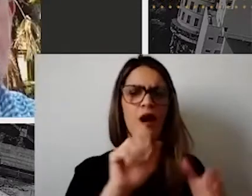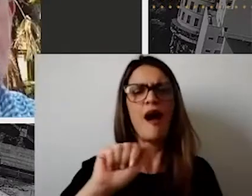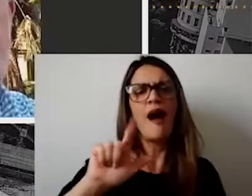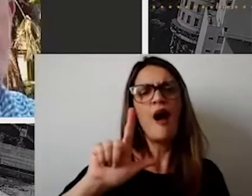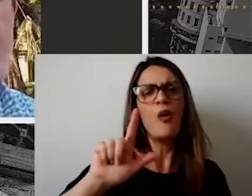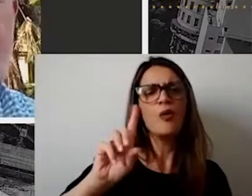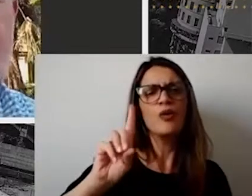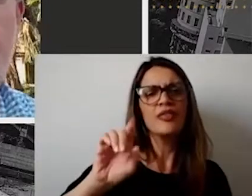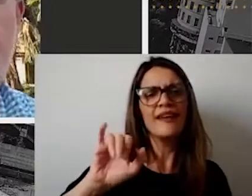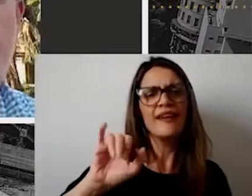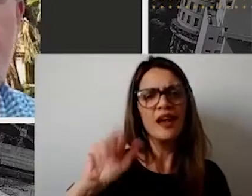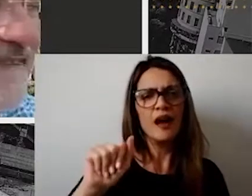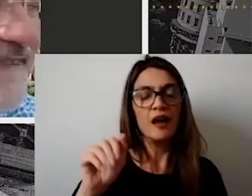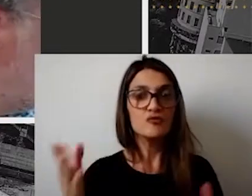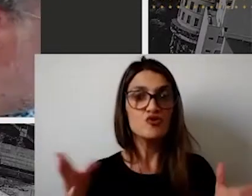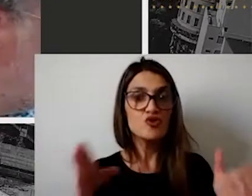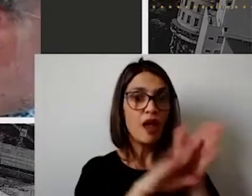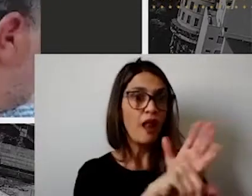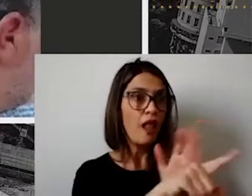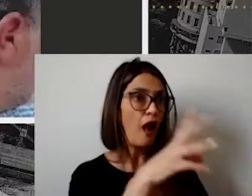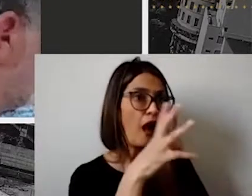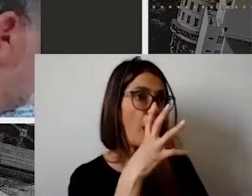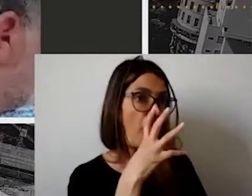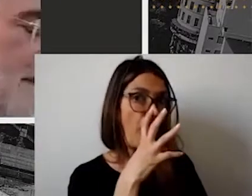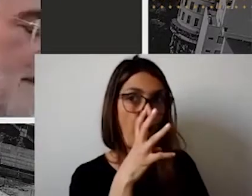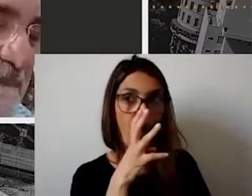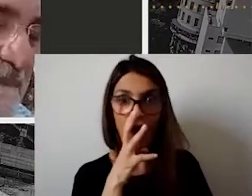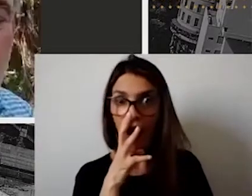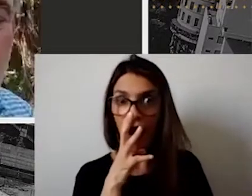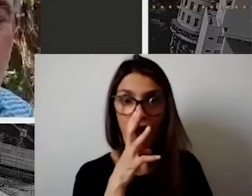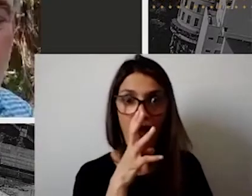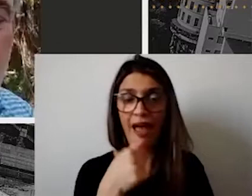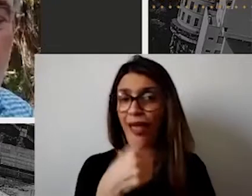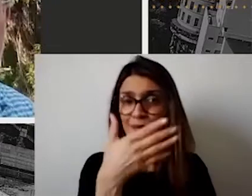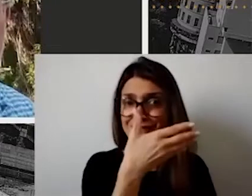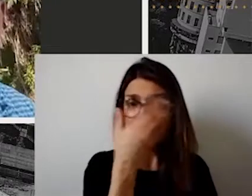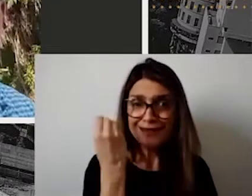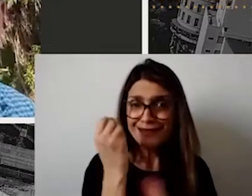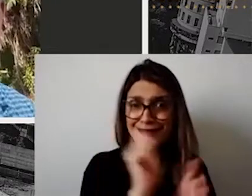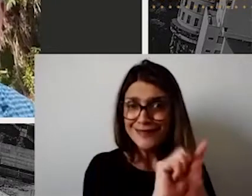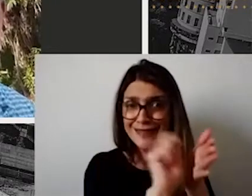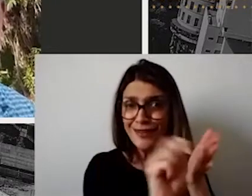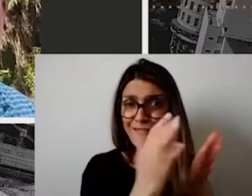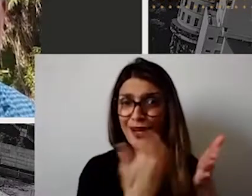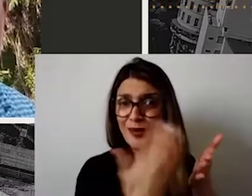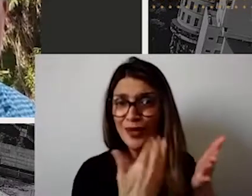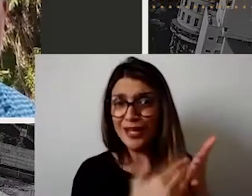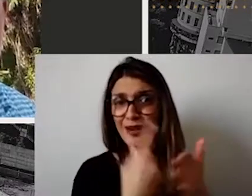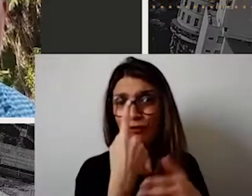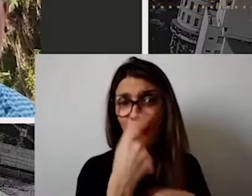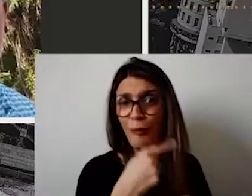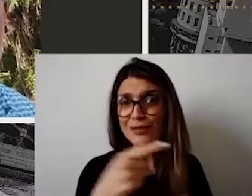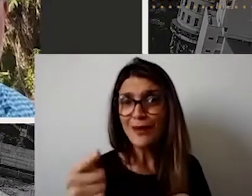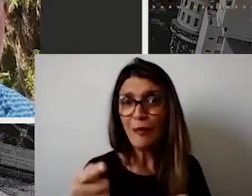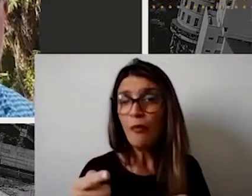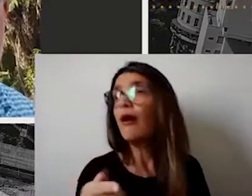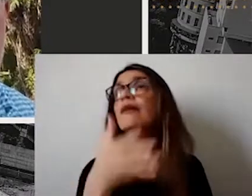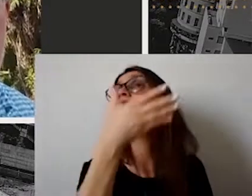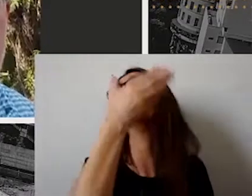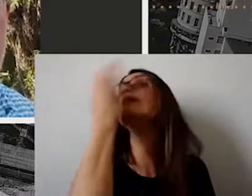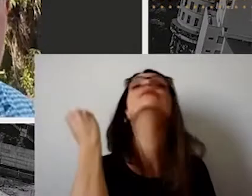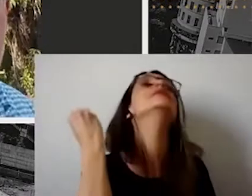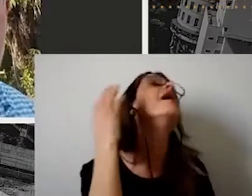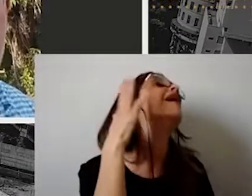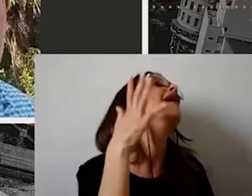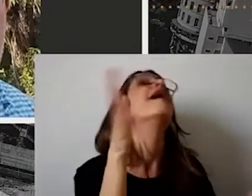eu cheguei lá, fiquei tão encantada com tudo, que eu esqueci que eu estava escrevendo romance. Durante uma semana, não pensei mais no assunto, e aí mudei o meu